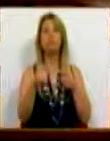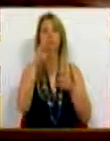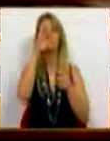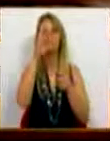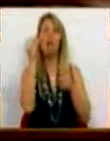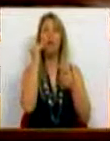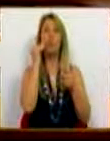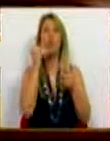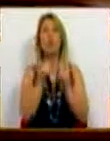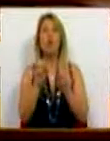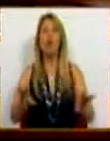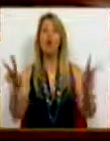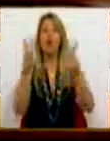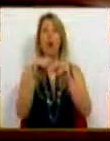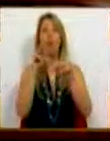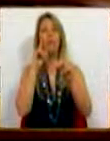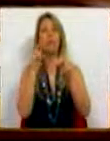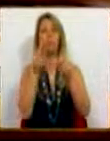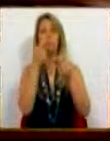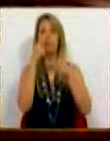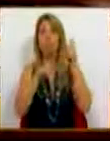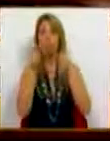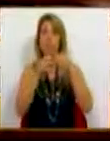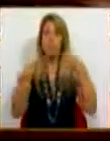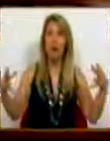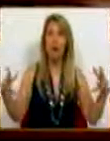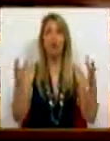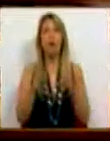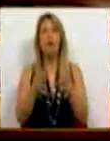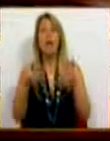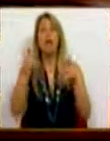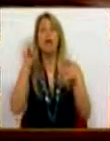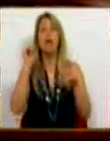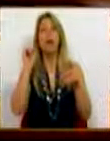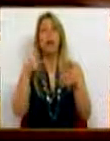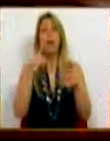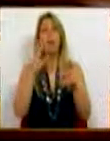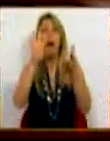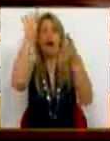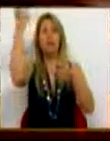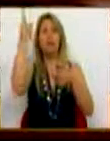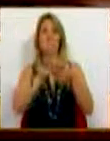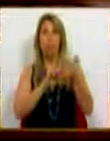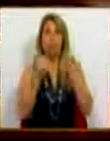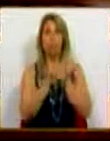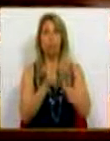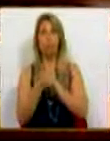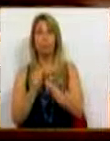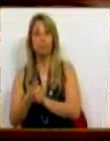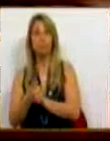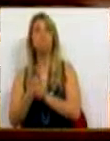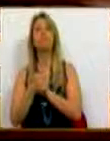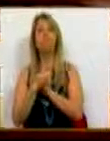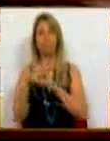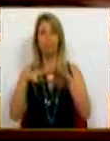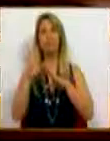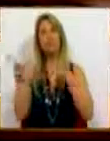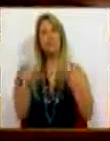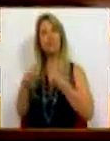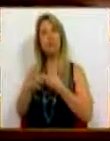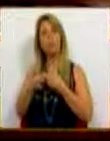as necessidades de adaptação às alterações climáticas e, entre outras matérias, saberá desenhar um sistema urbano adequado às